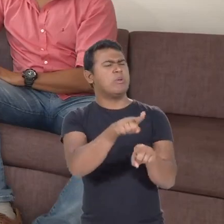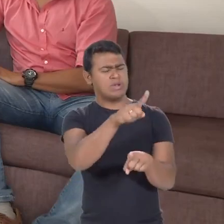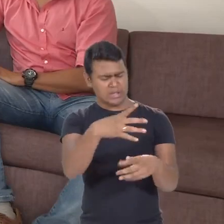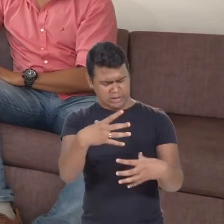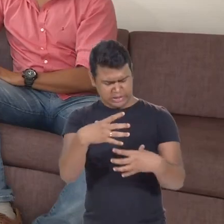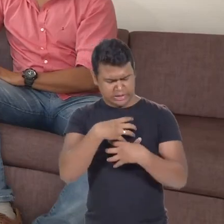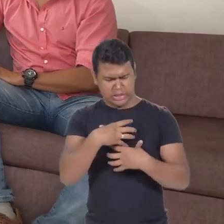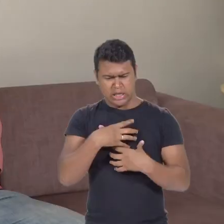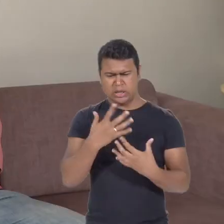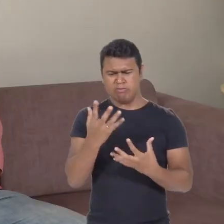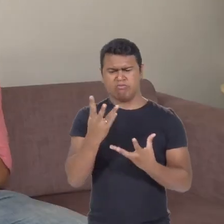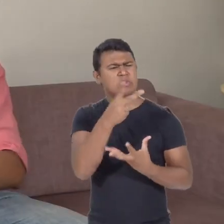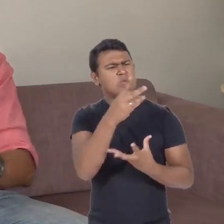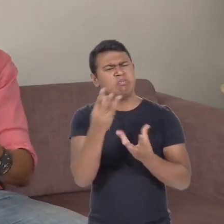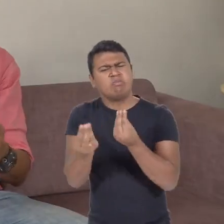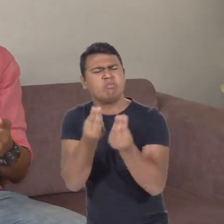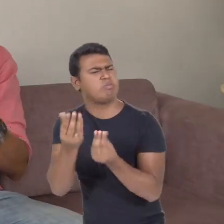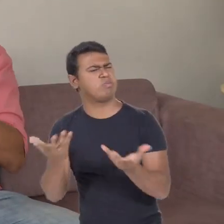tipo de situação?